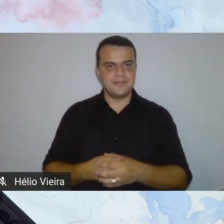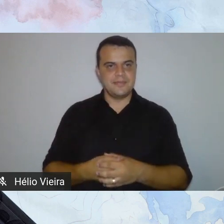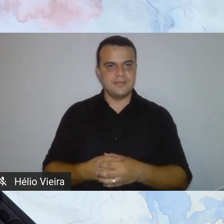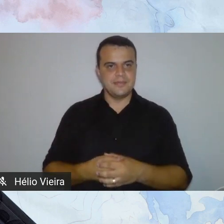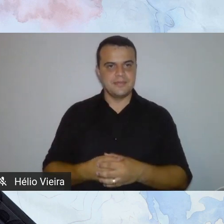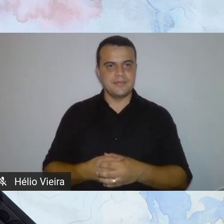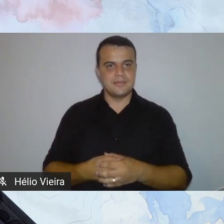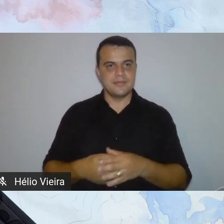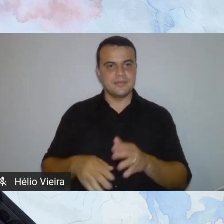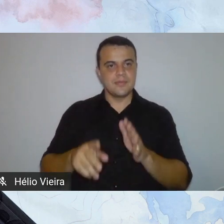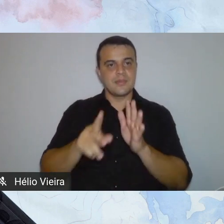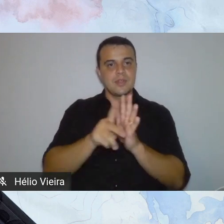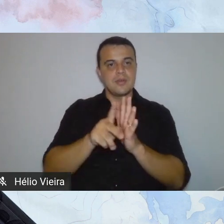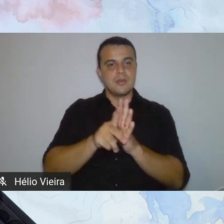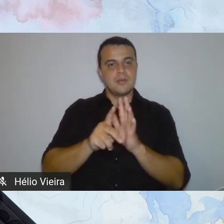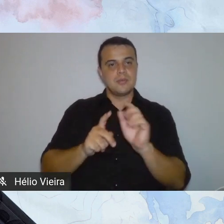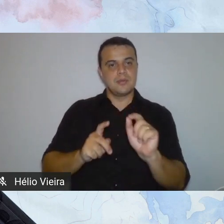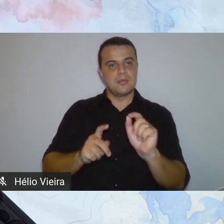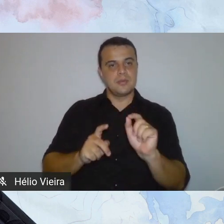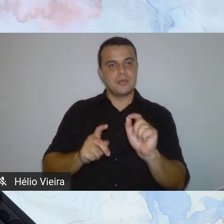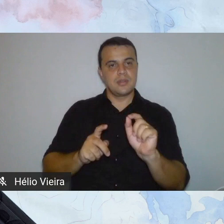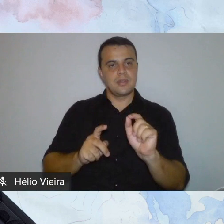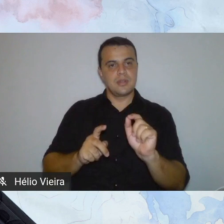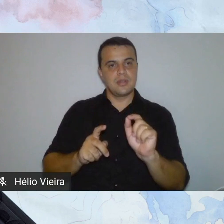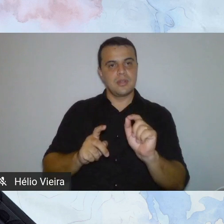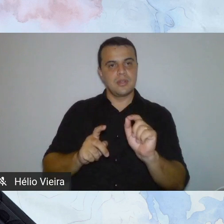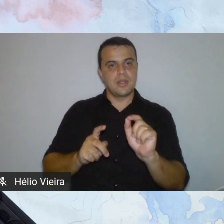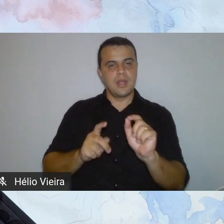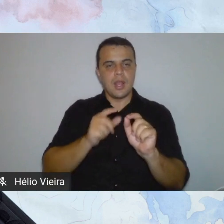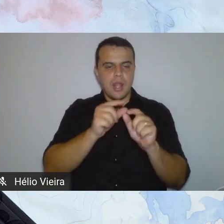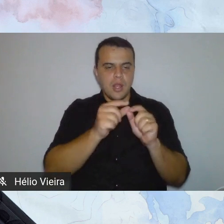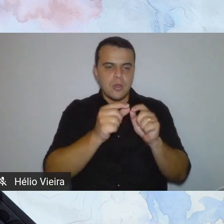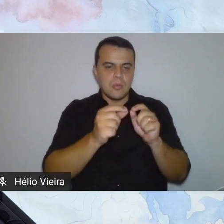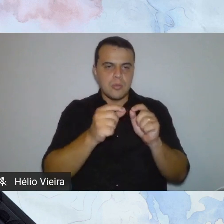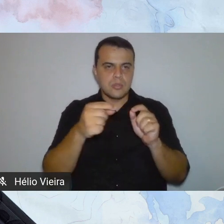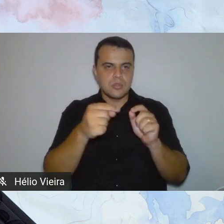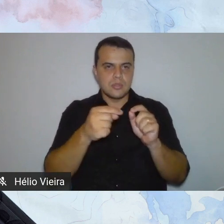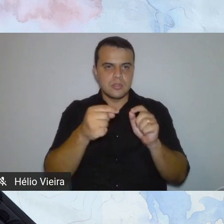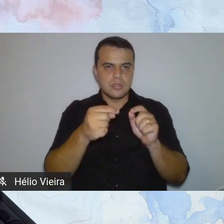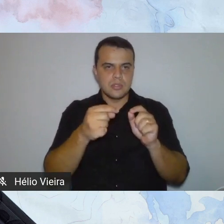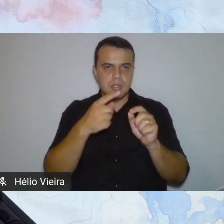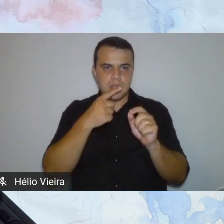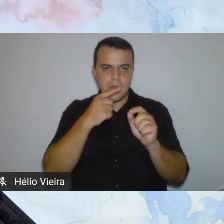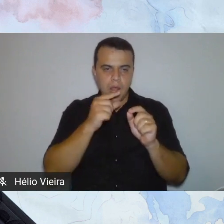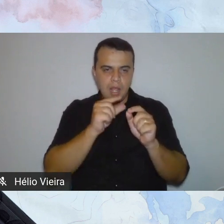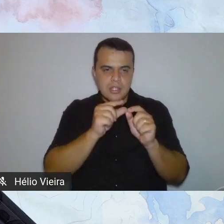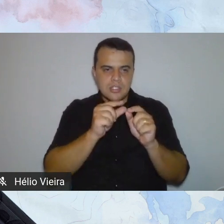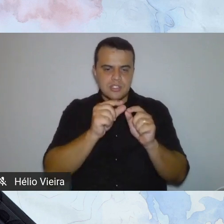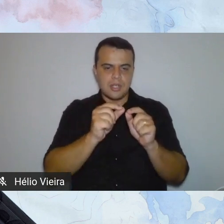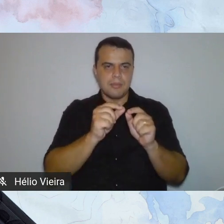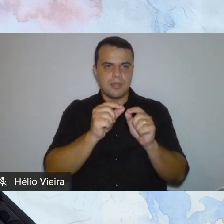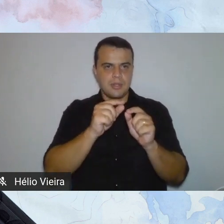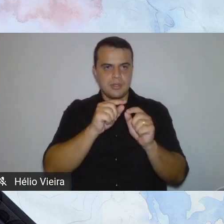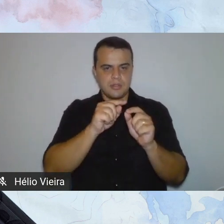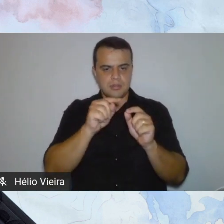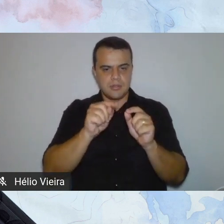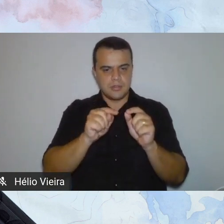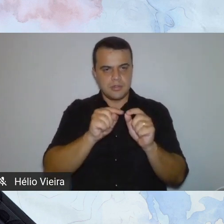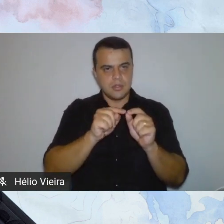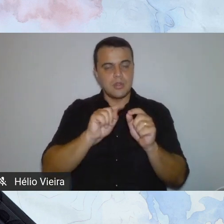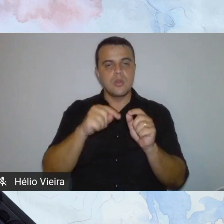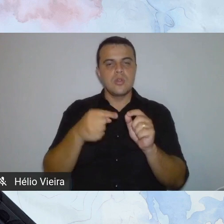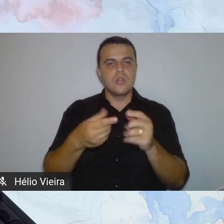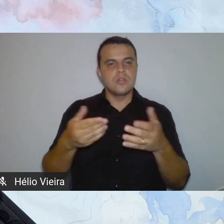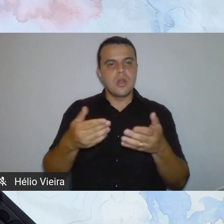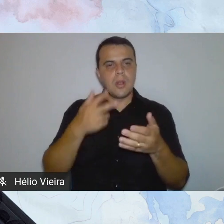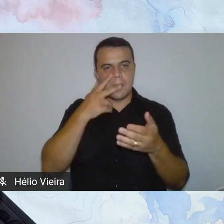que é justamente a pontinha mais chanfrada, que ela é, ó. Ela é igualzinho o nosso